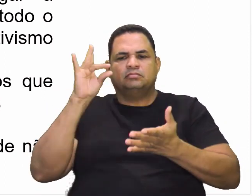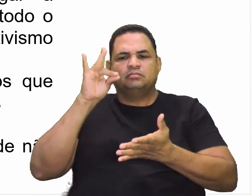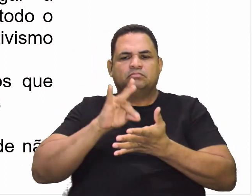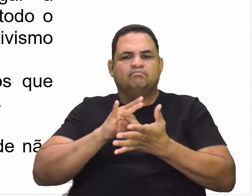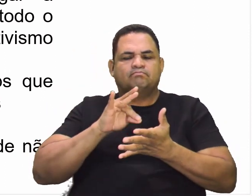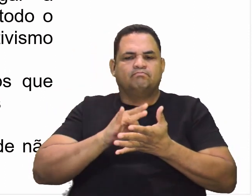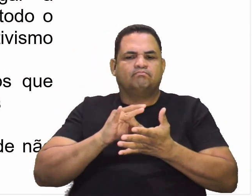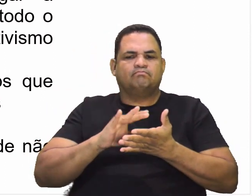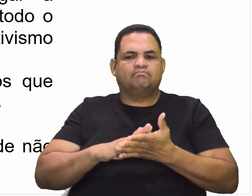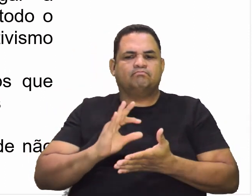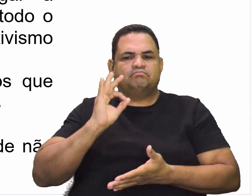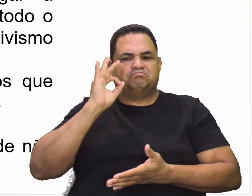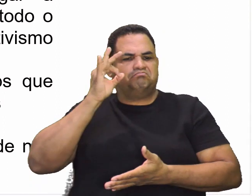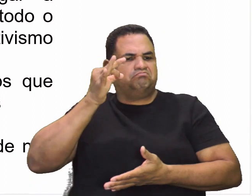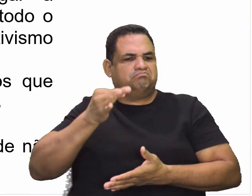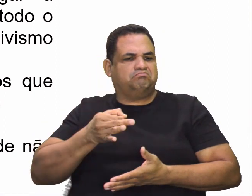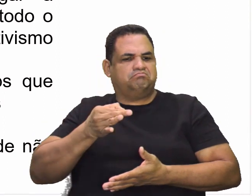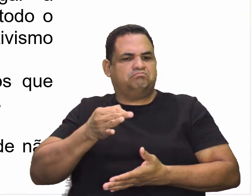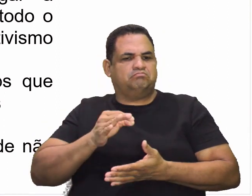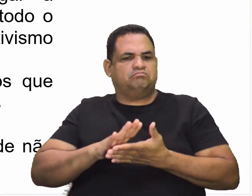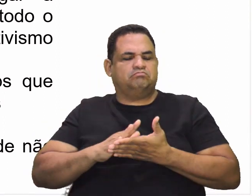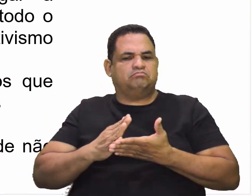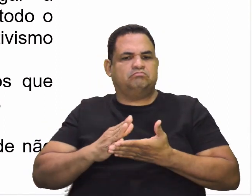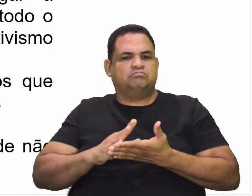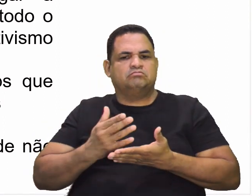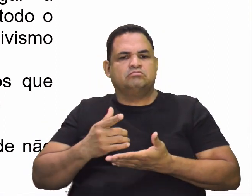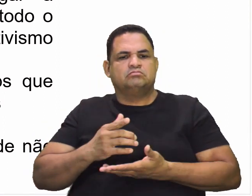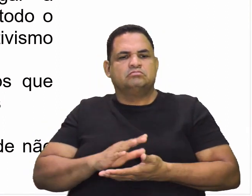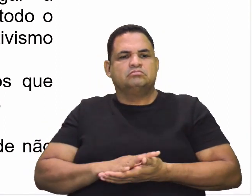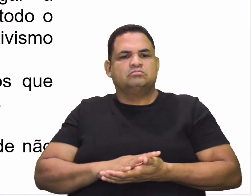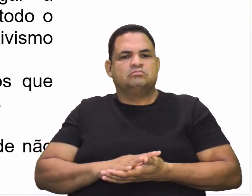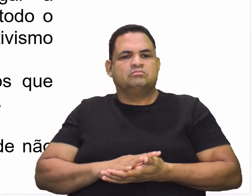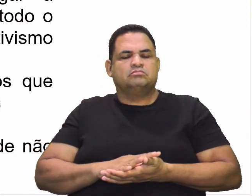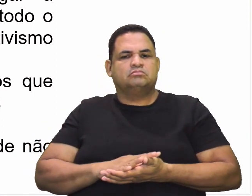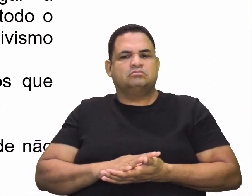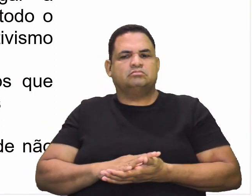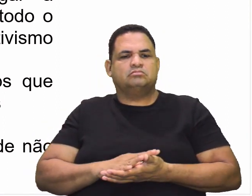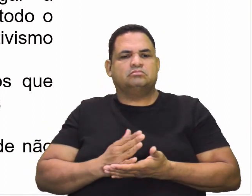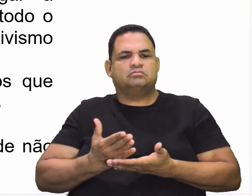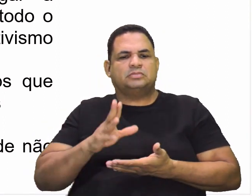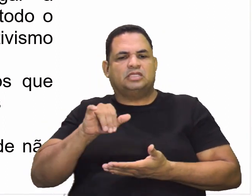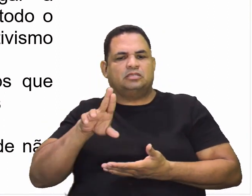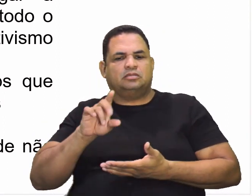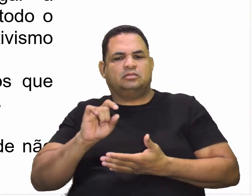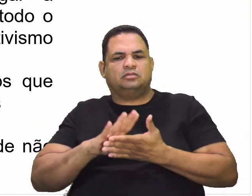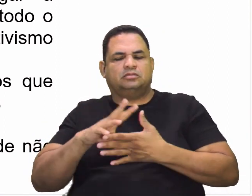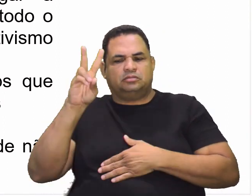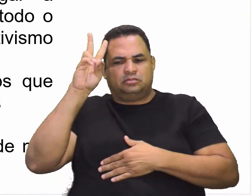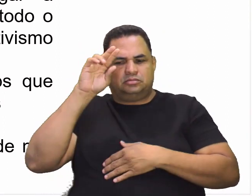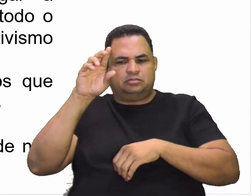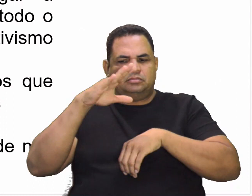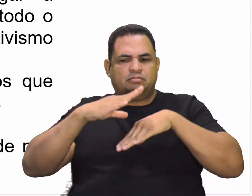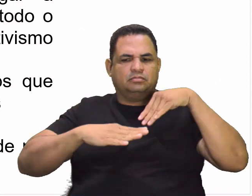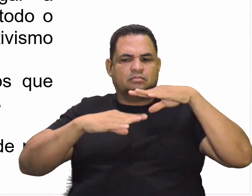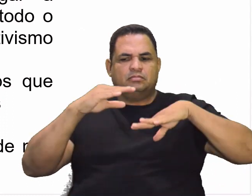uma verdade absoluta, expressão da natureza, da neutralidade do